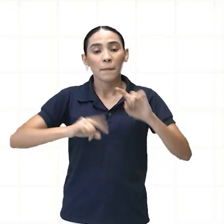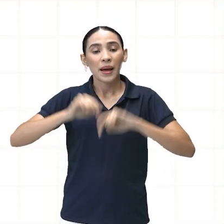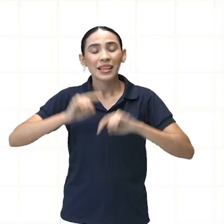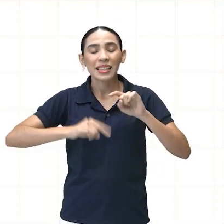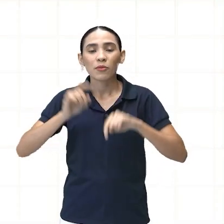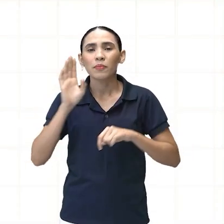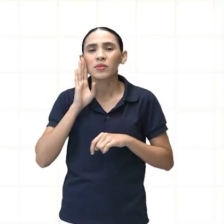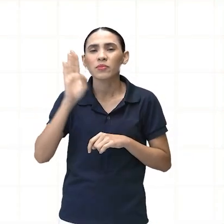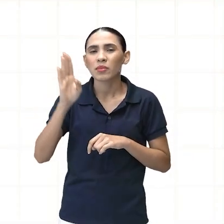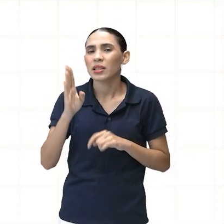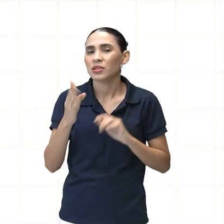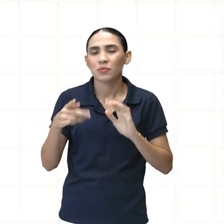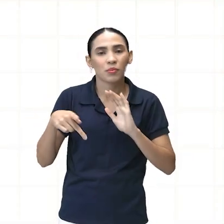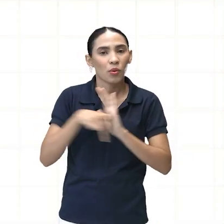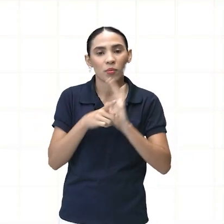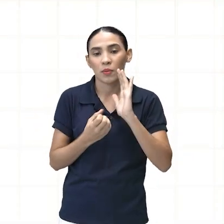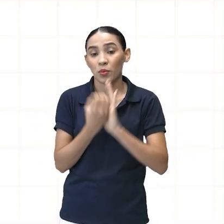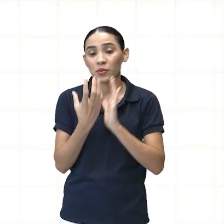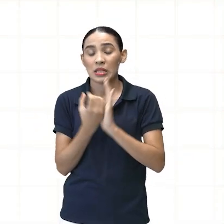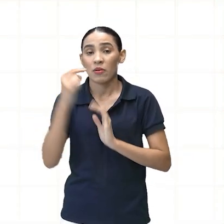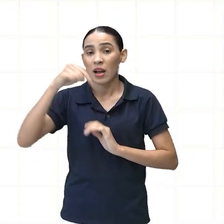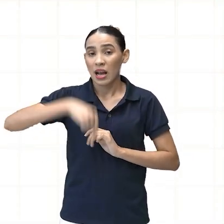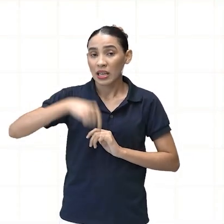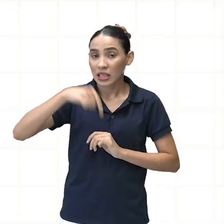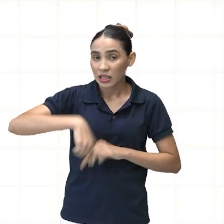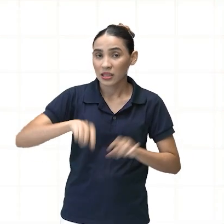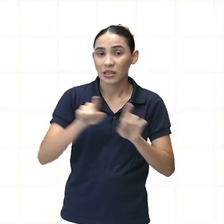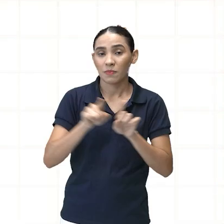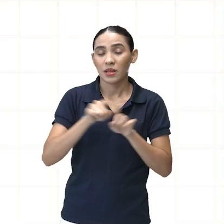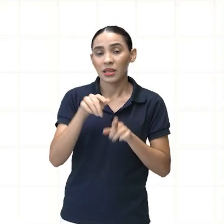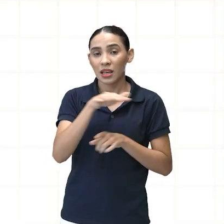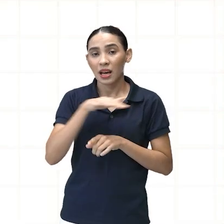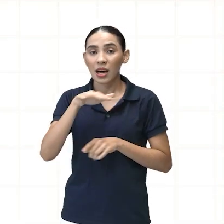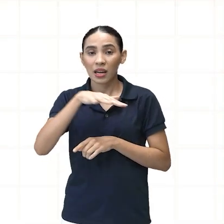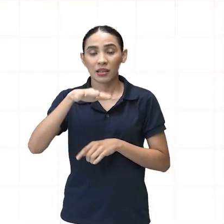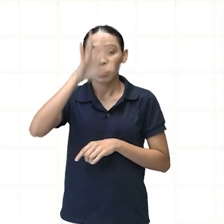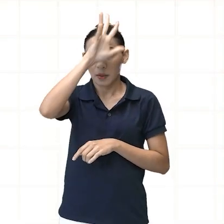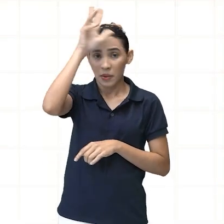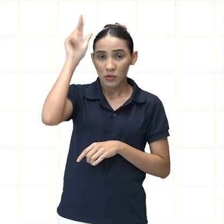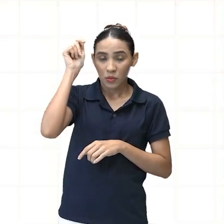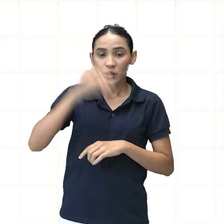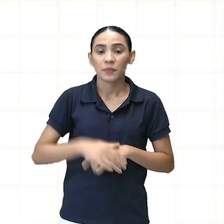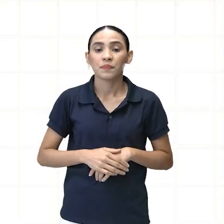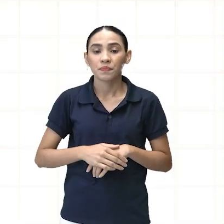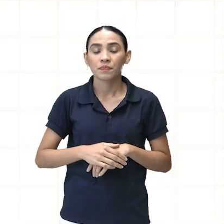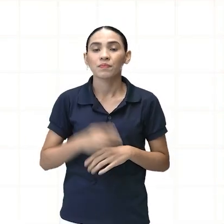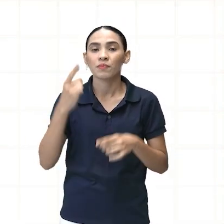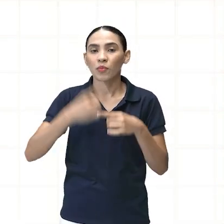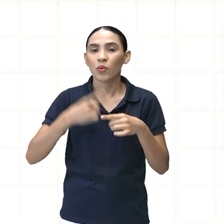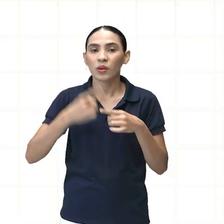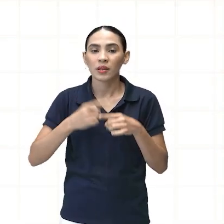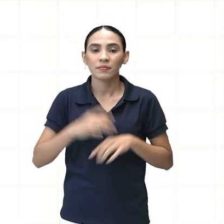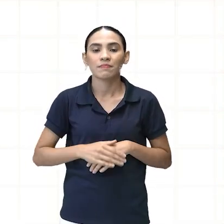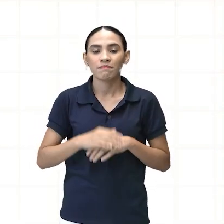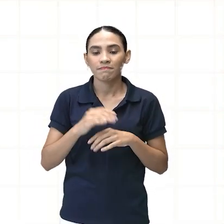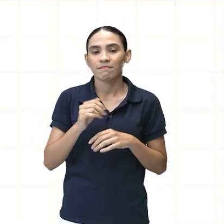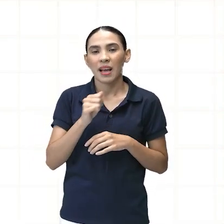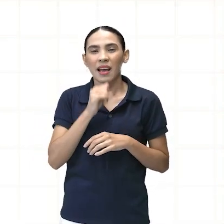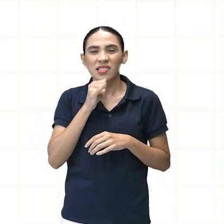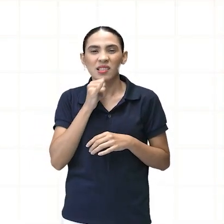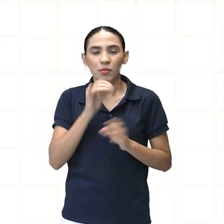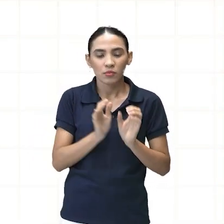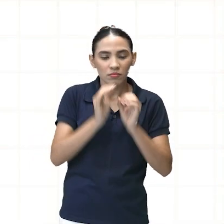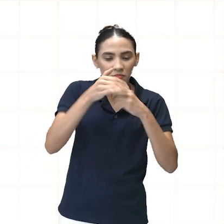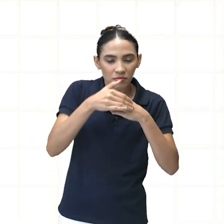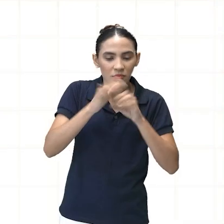materiais, inclusive para a própria produção aqui nessa região, aqui na Amazônia, né, em decorrência desse isolamento